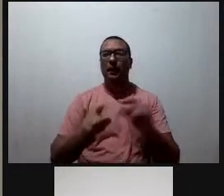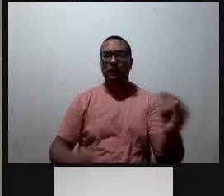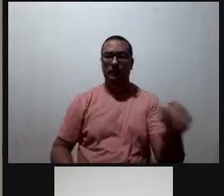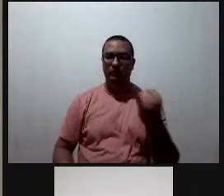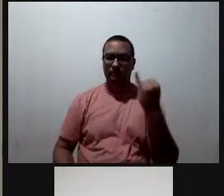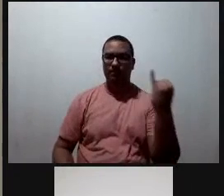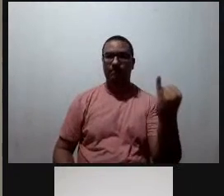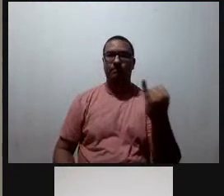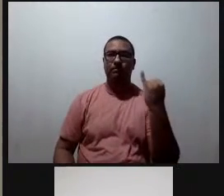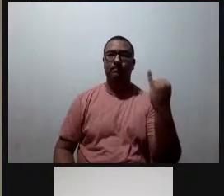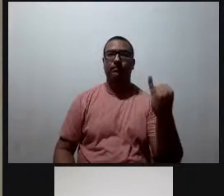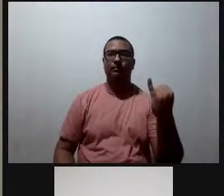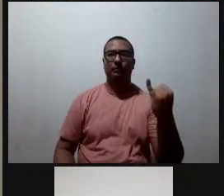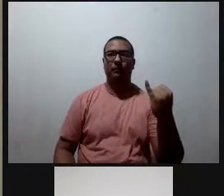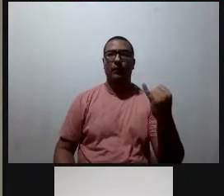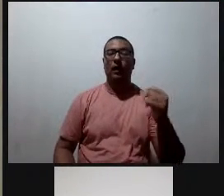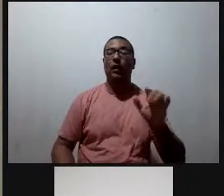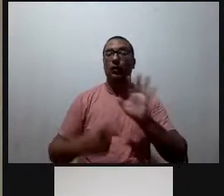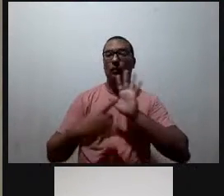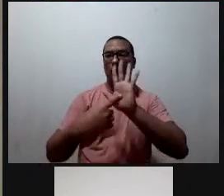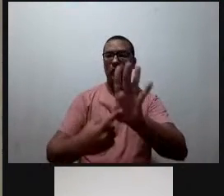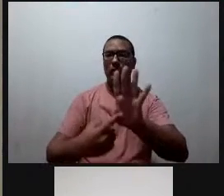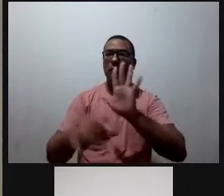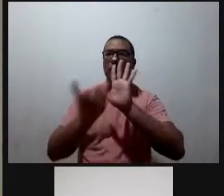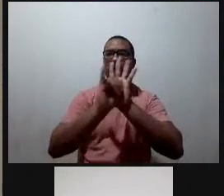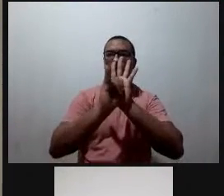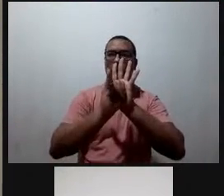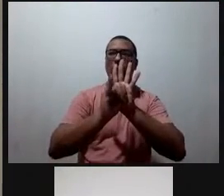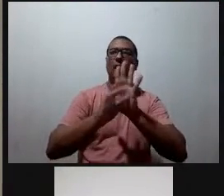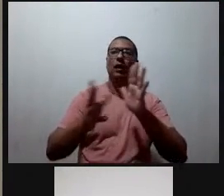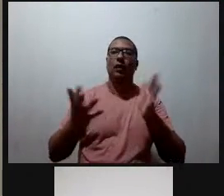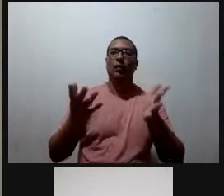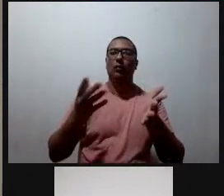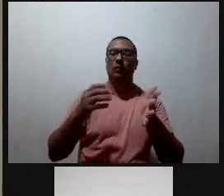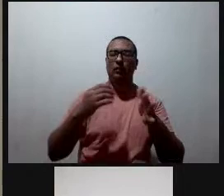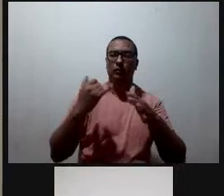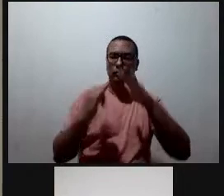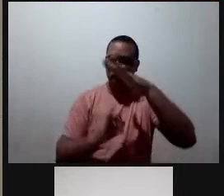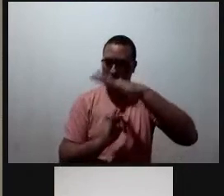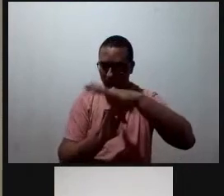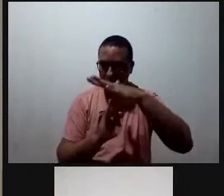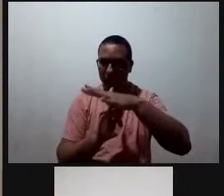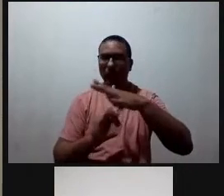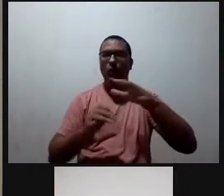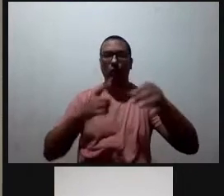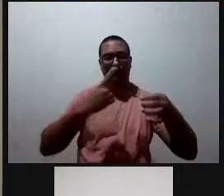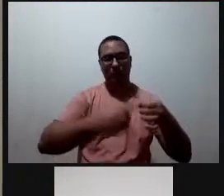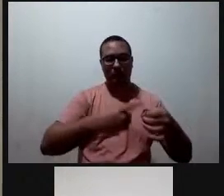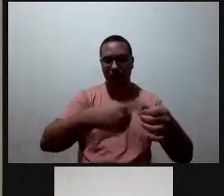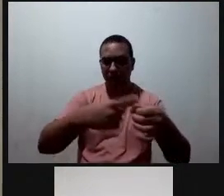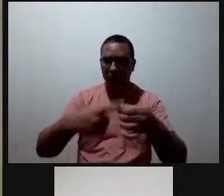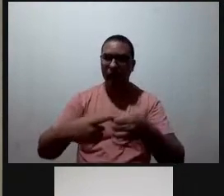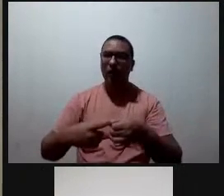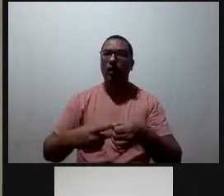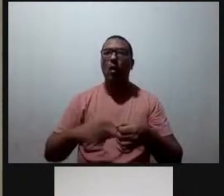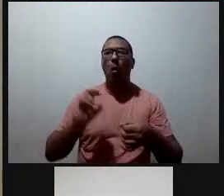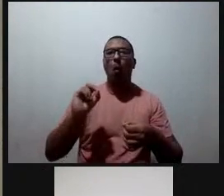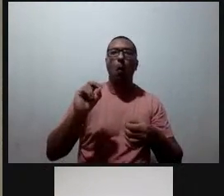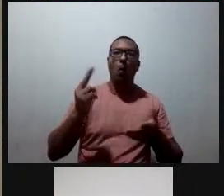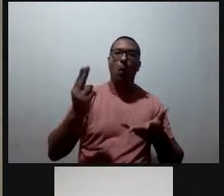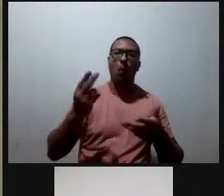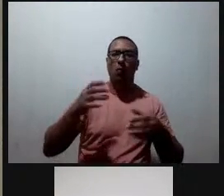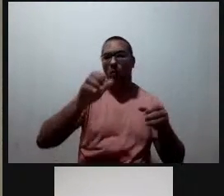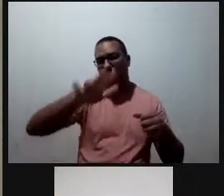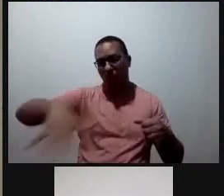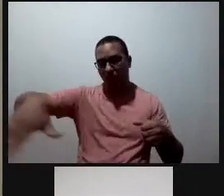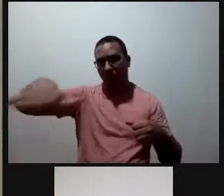fato, identificar, seja uma instituição, uma organização, seja uma cidade e seja, evidentemente, uma região, um